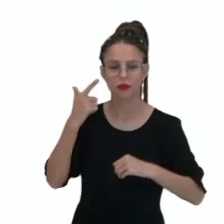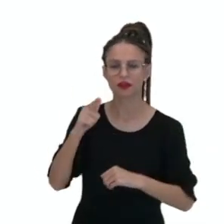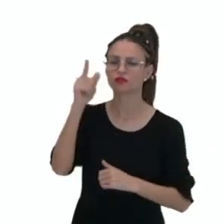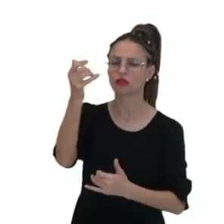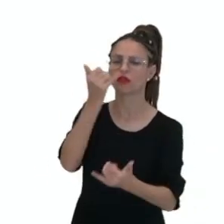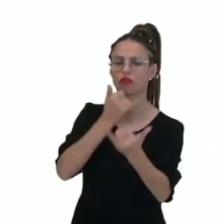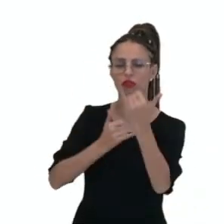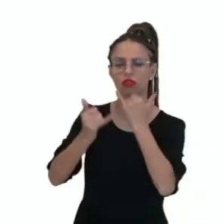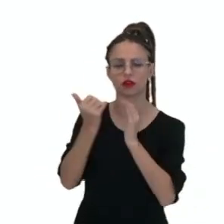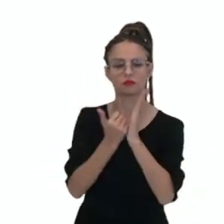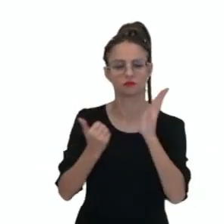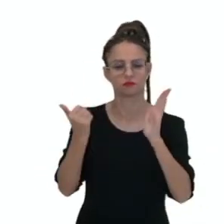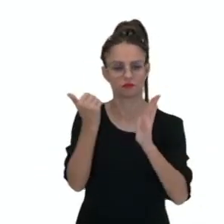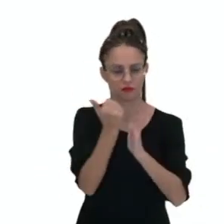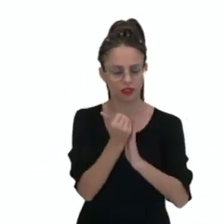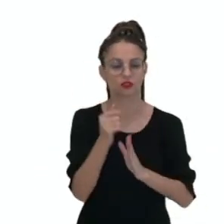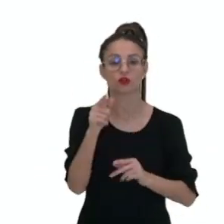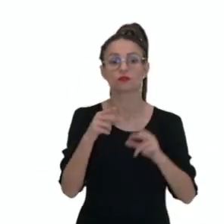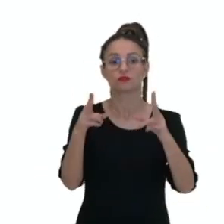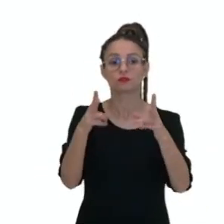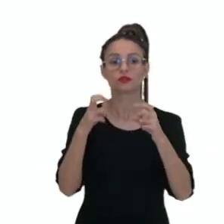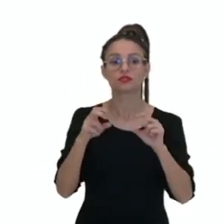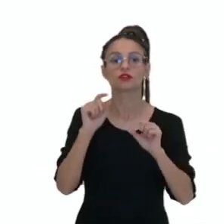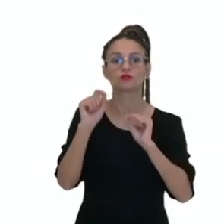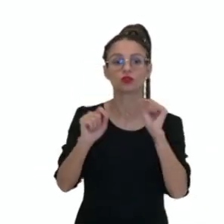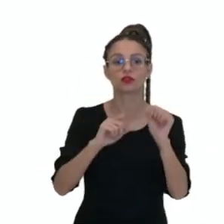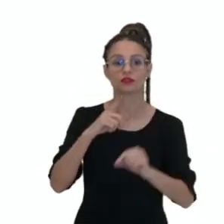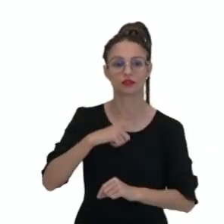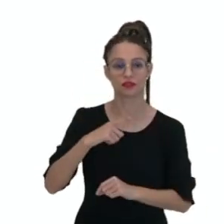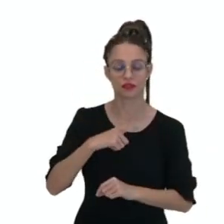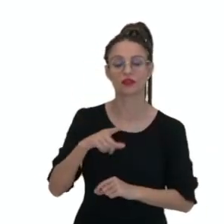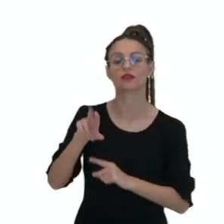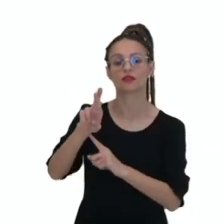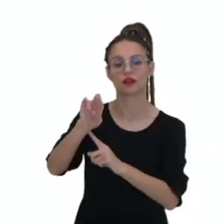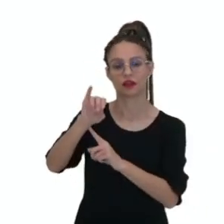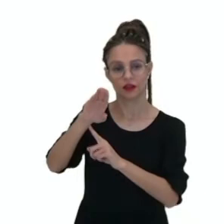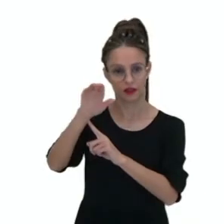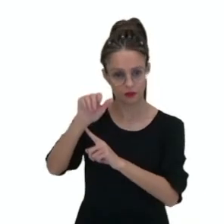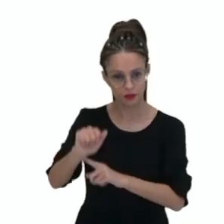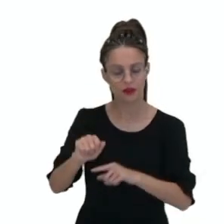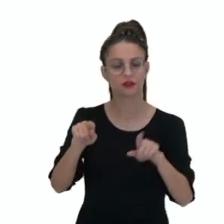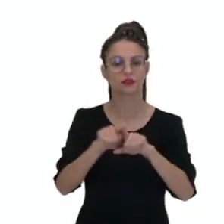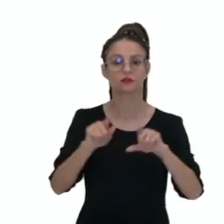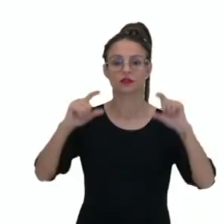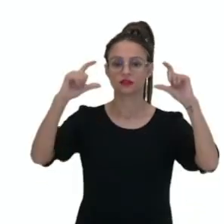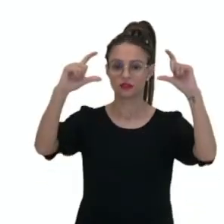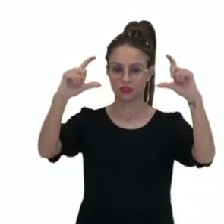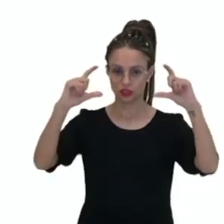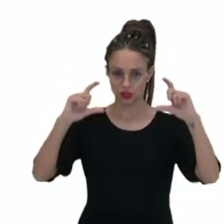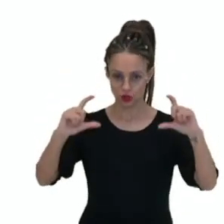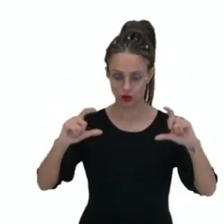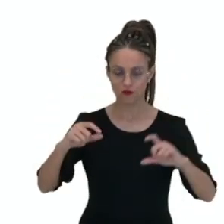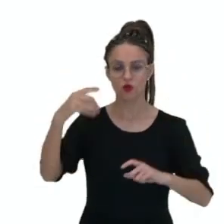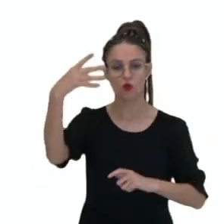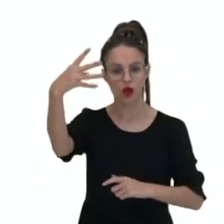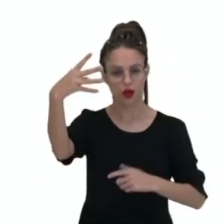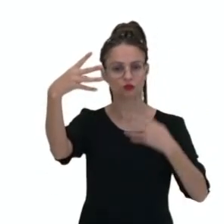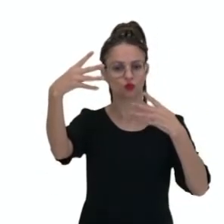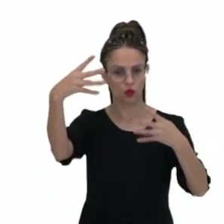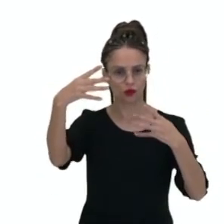mais empenhado. Já observo aqui a presença do quê? De rimas, as estrofes com 4 versos,